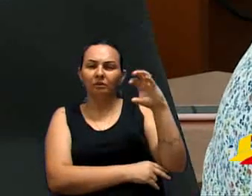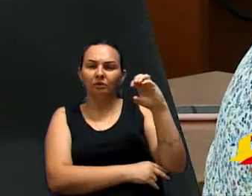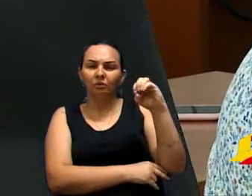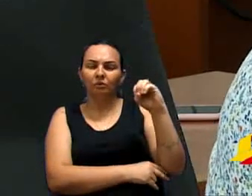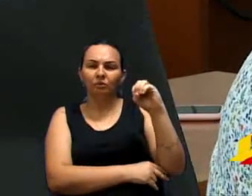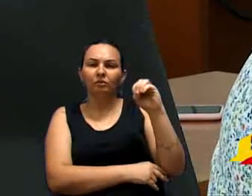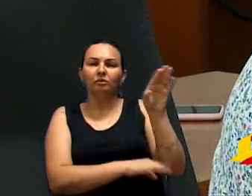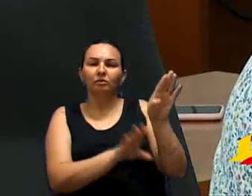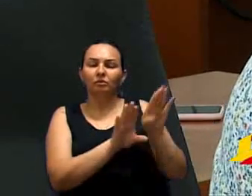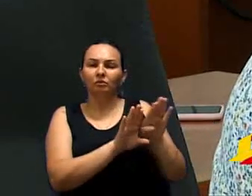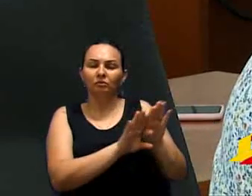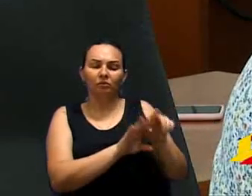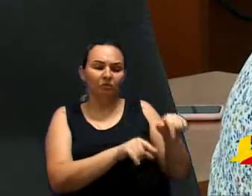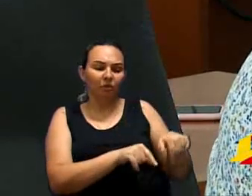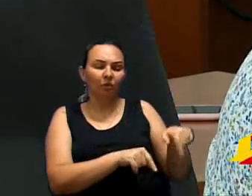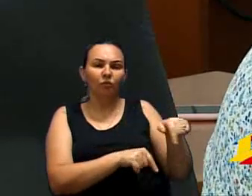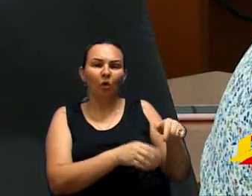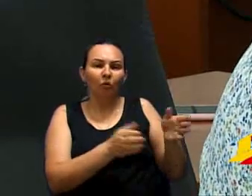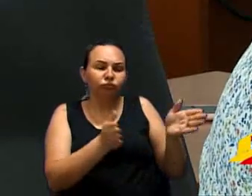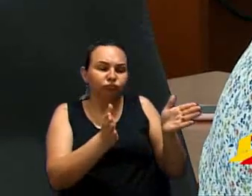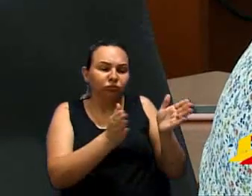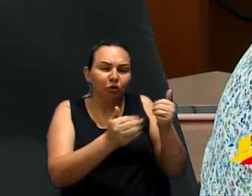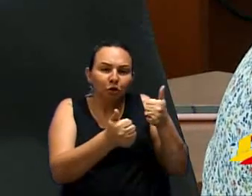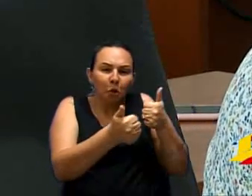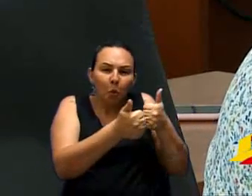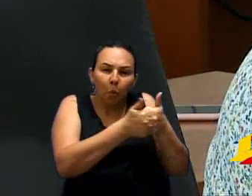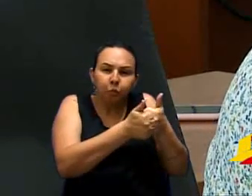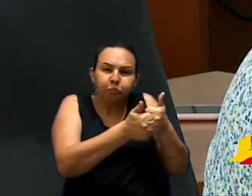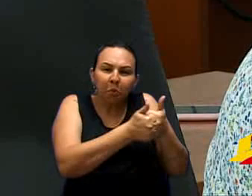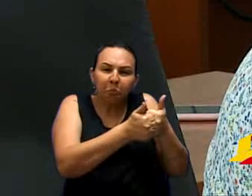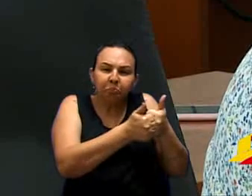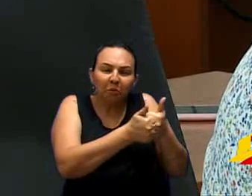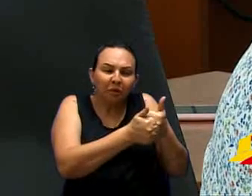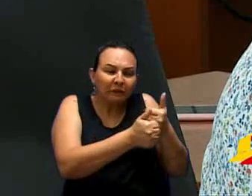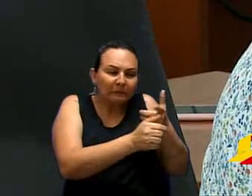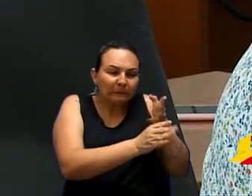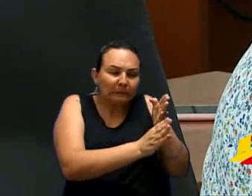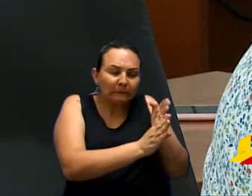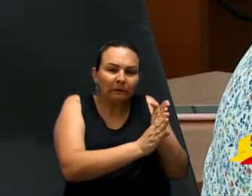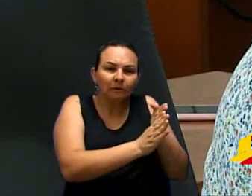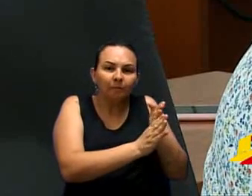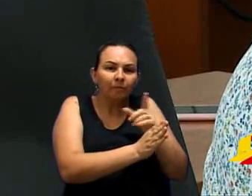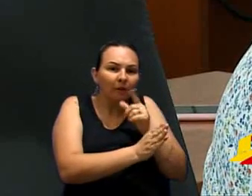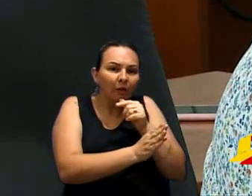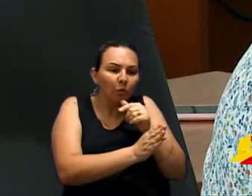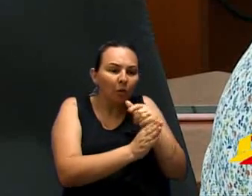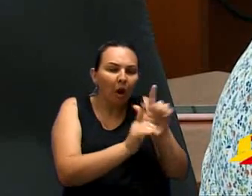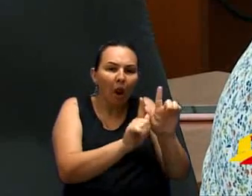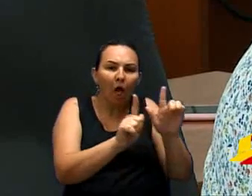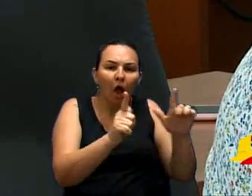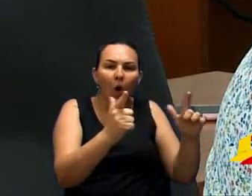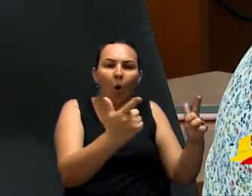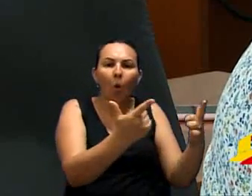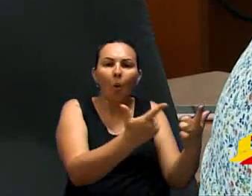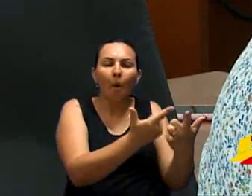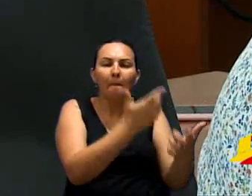condomínio vai bem bem de encontro com ela conhece o manancial ali tem uma lagoa com meia dúzia de árvores ea cada